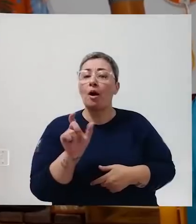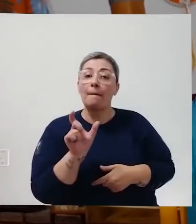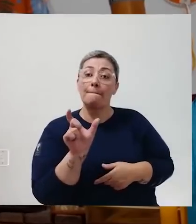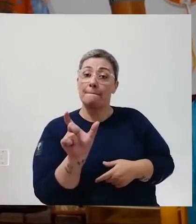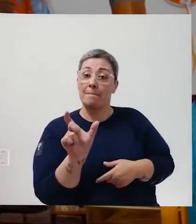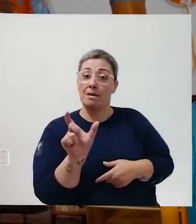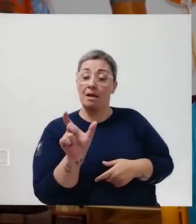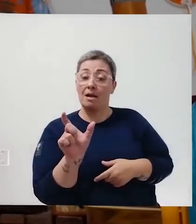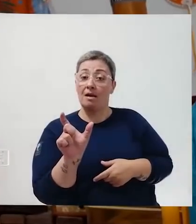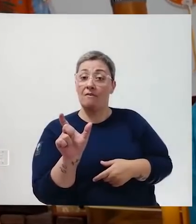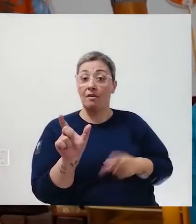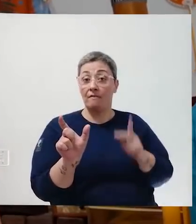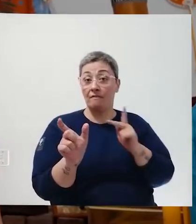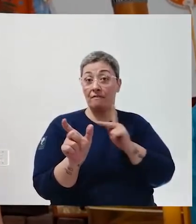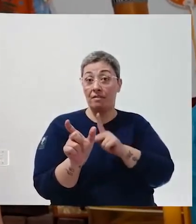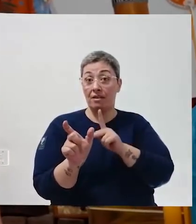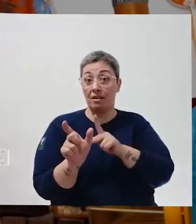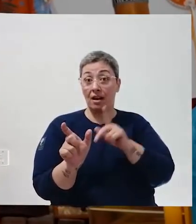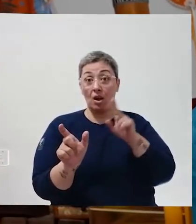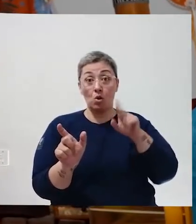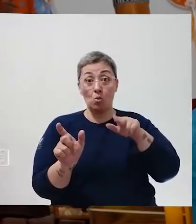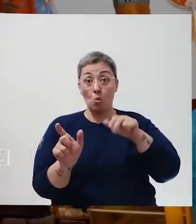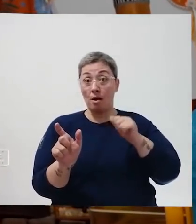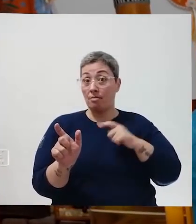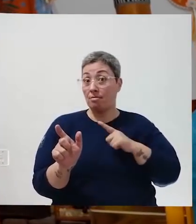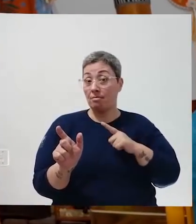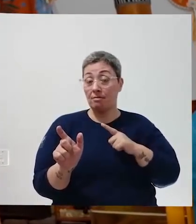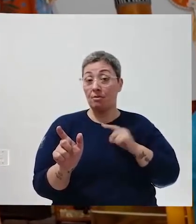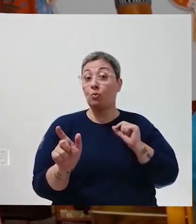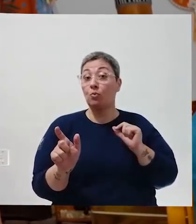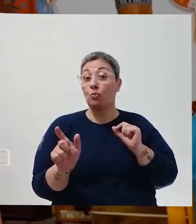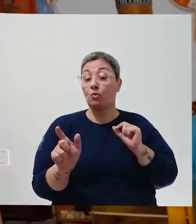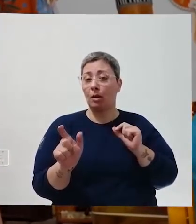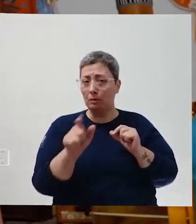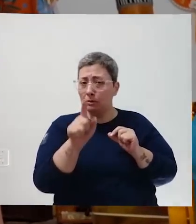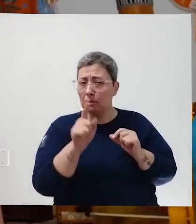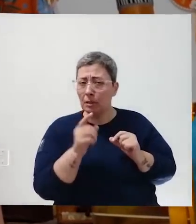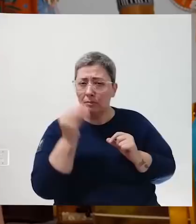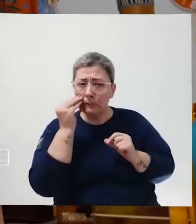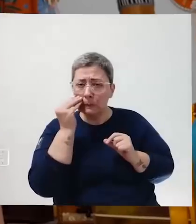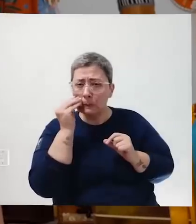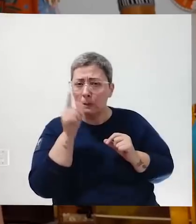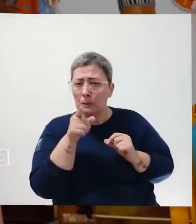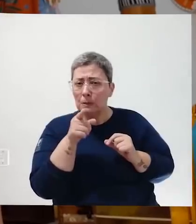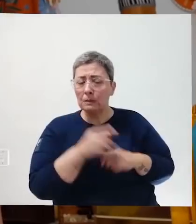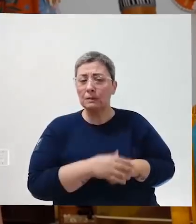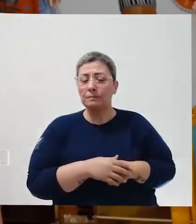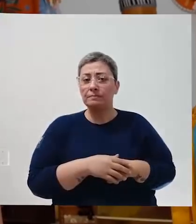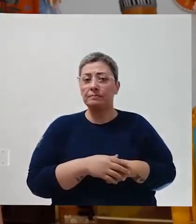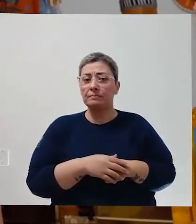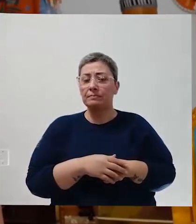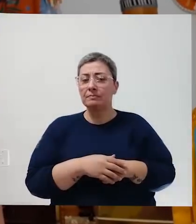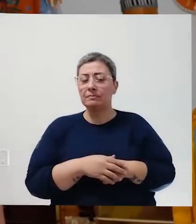Qual a palavra que nunca fala a verdade? Alguém arrisca?